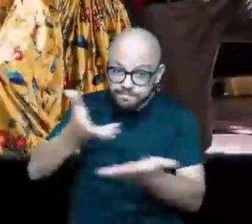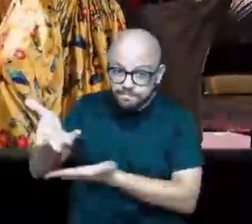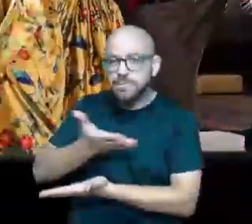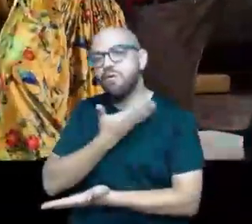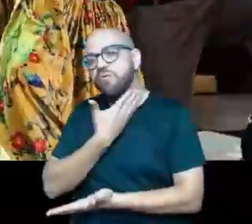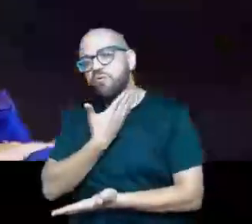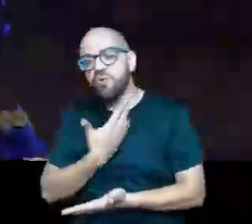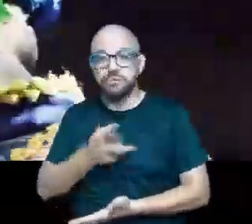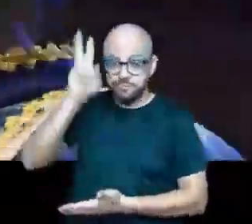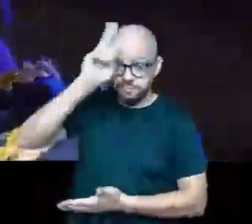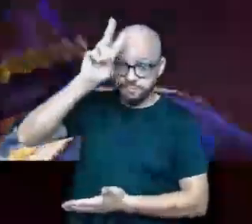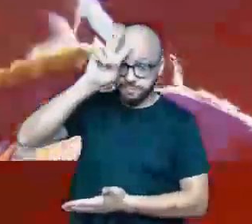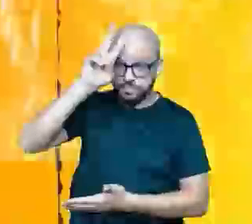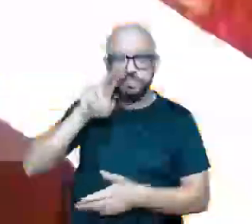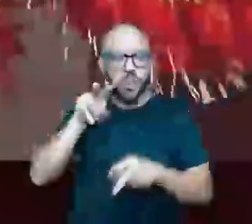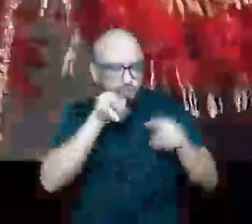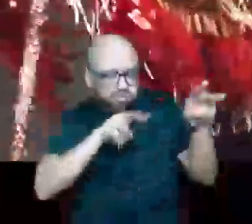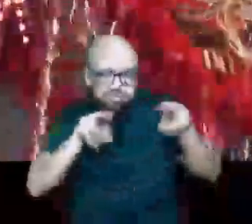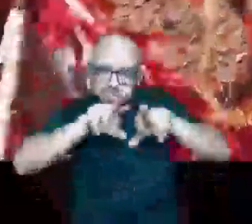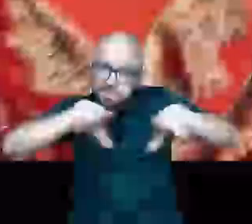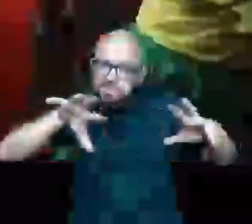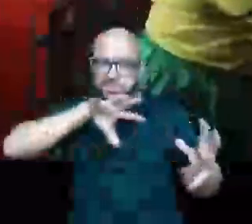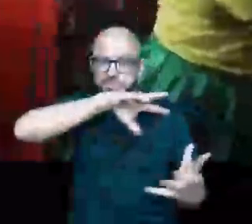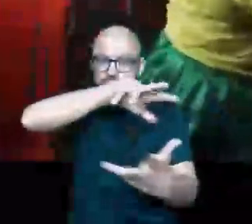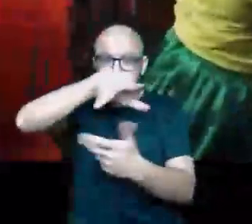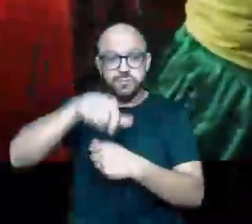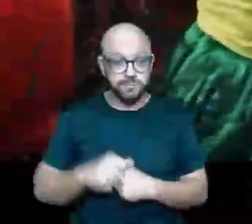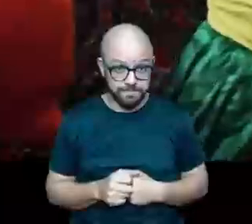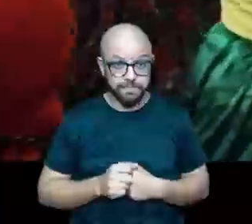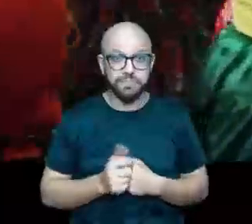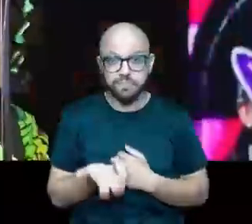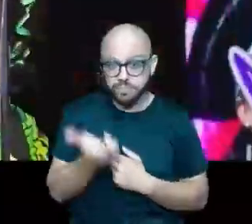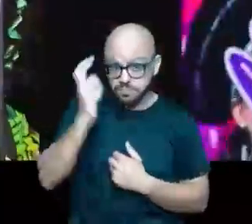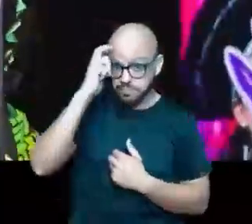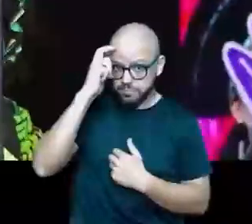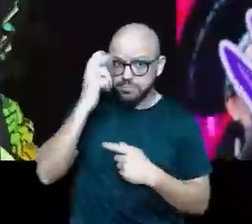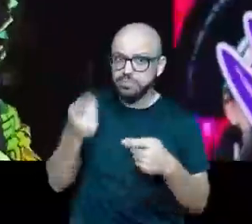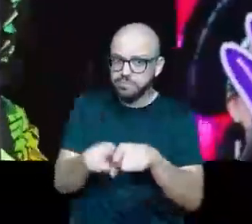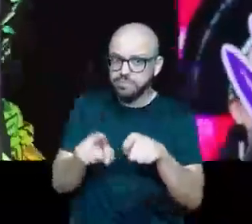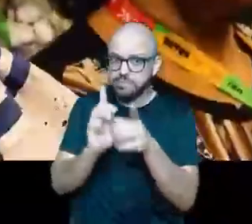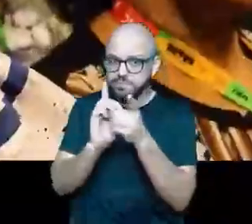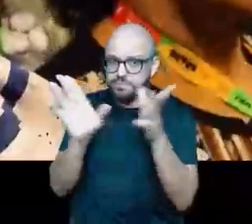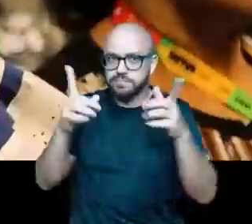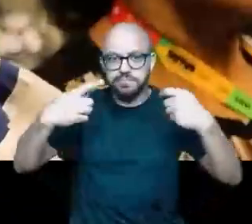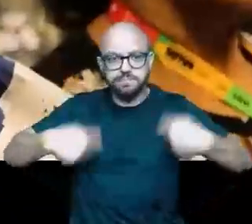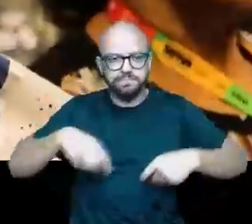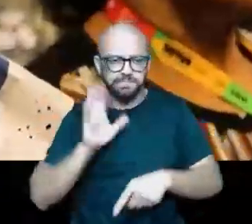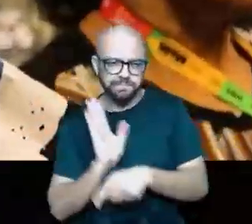permite a convivência de diferentes vozes, histórias e visões de mundo. E por isso a cultura, tal